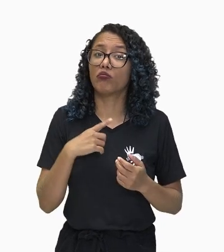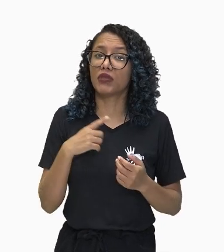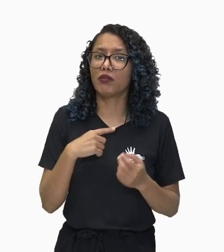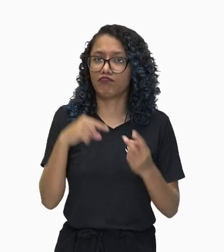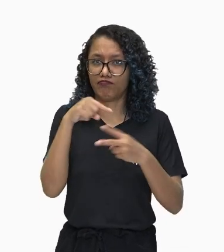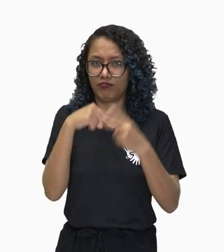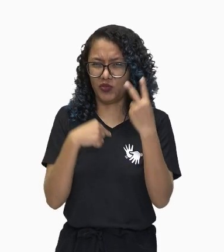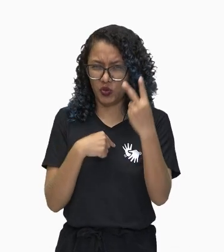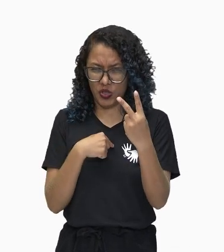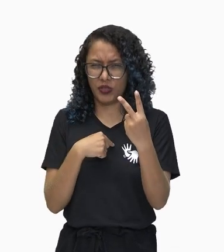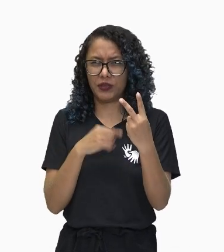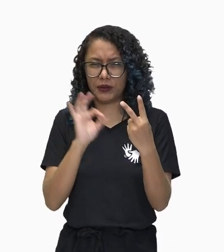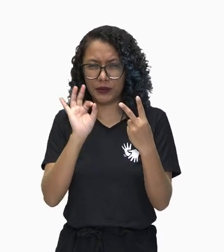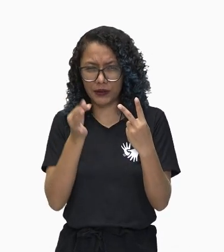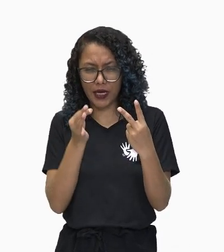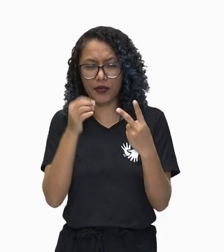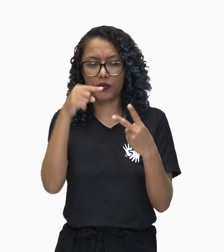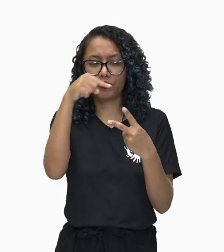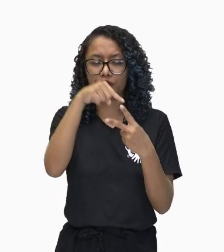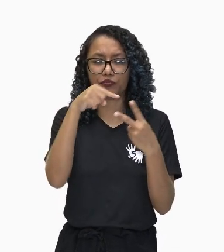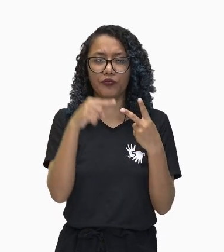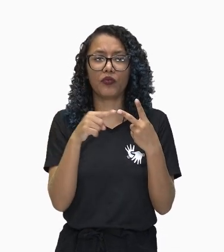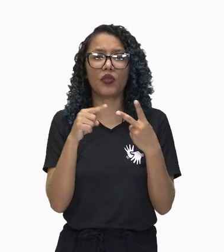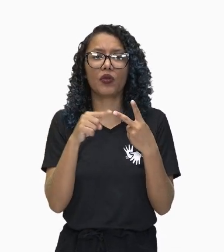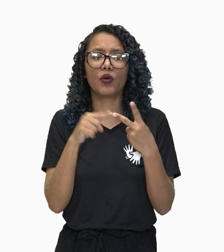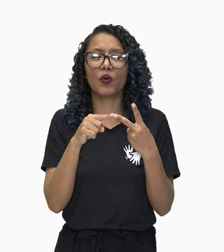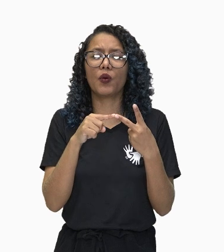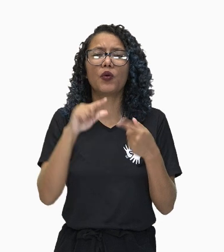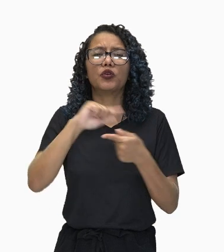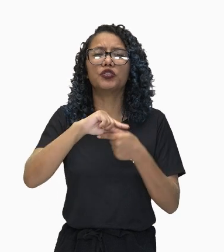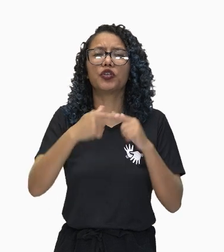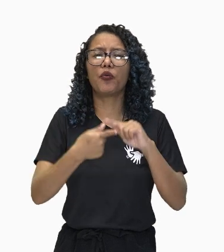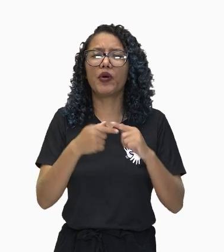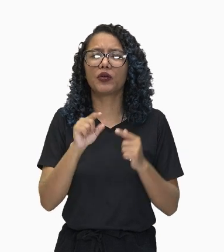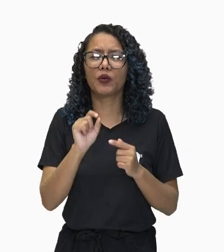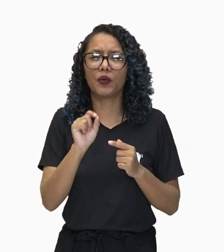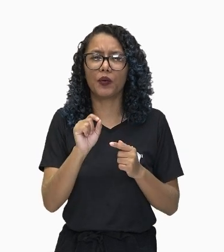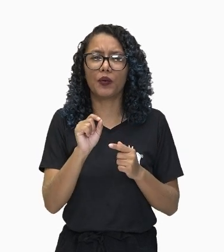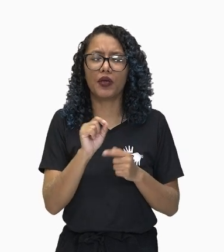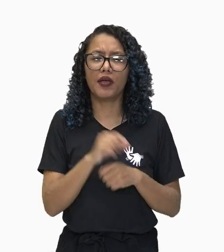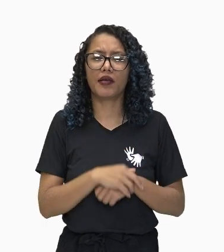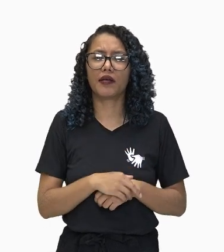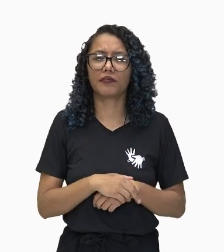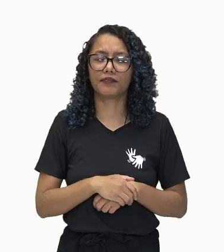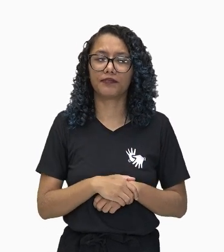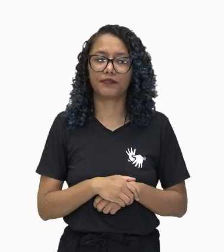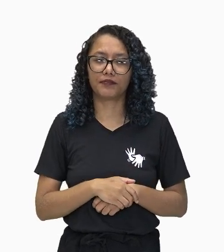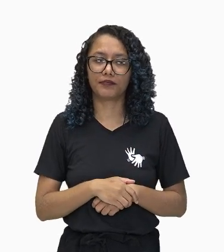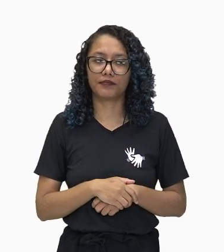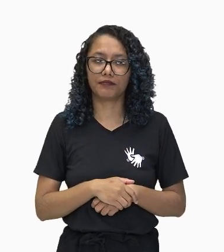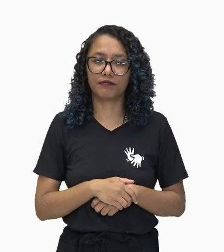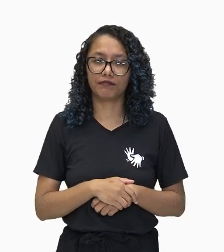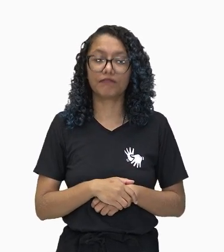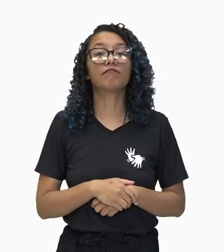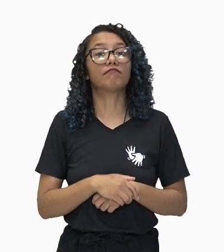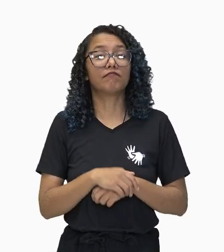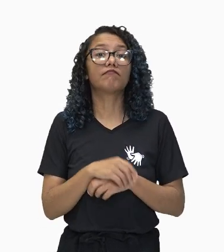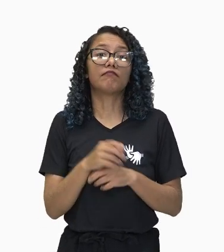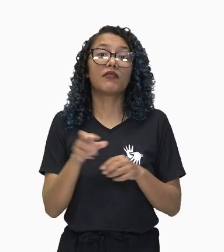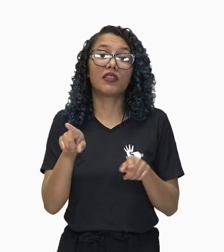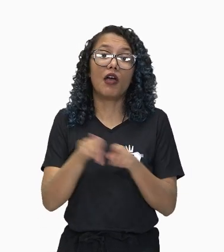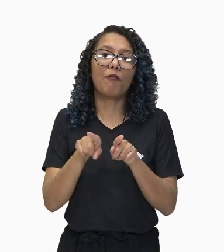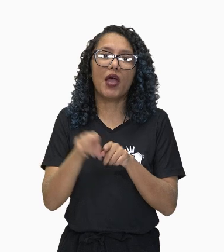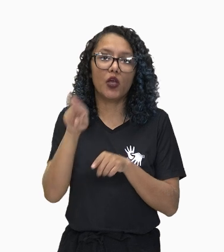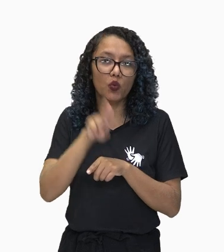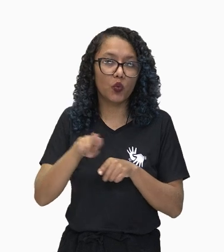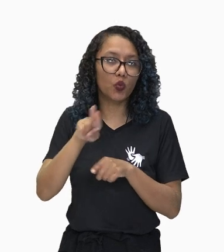o geométrico. Basicamente, o geométrico ele vai ter ali uma relação com figuras geométricas na sua